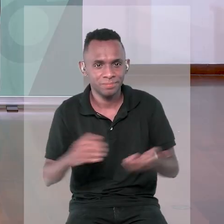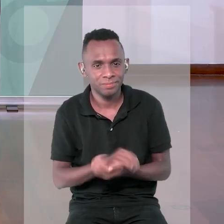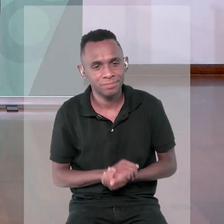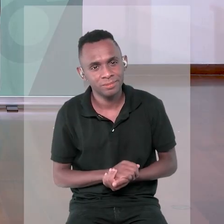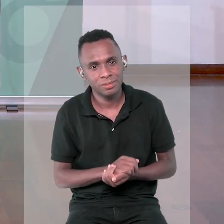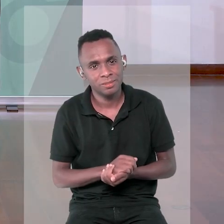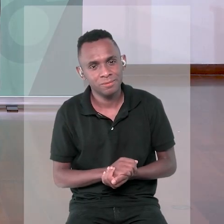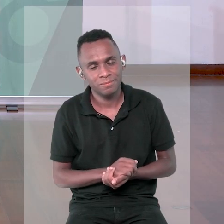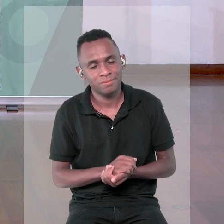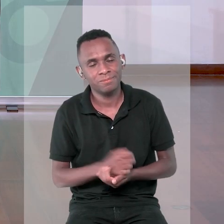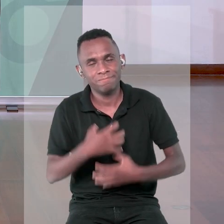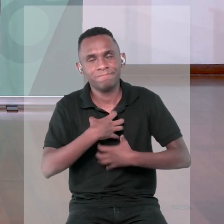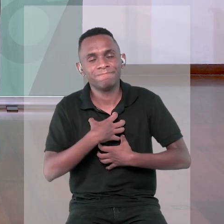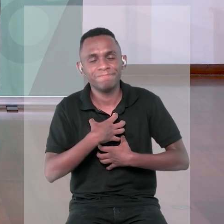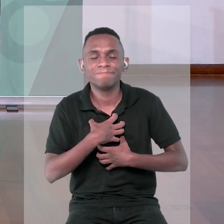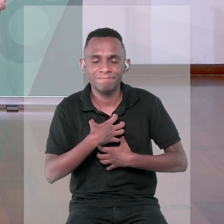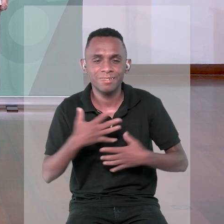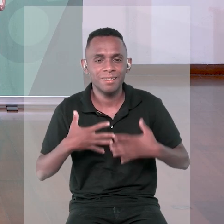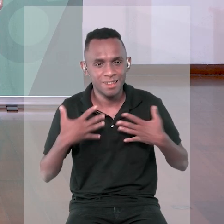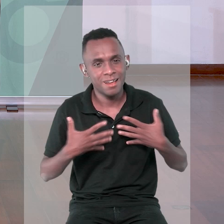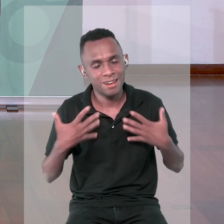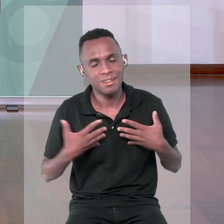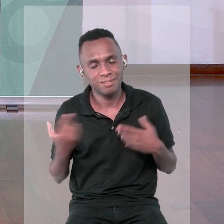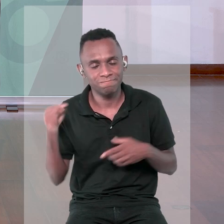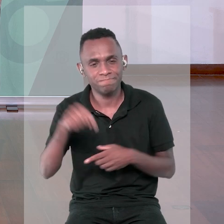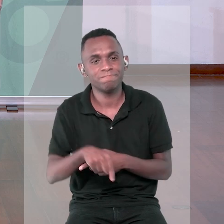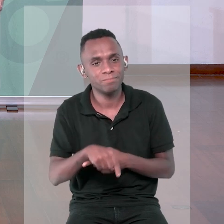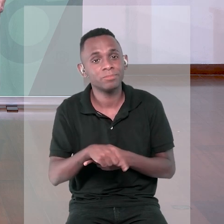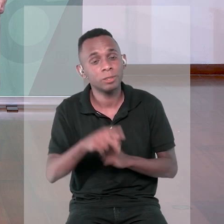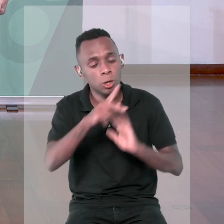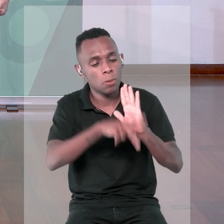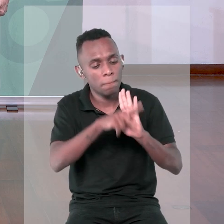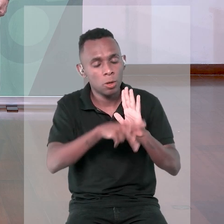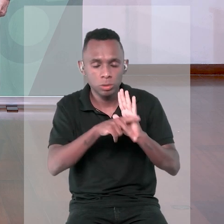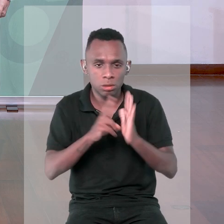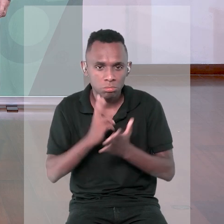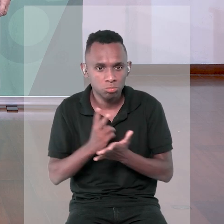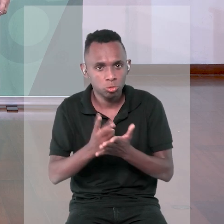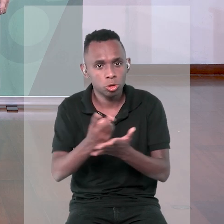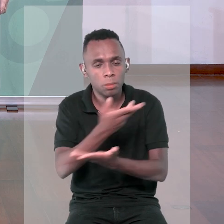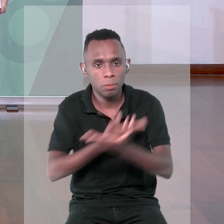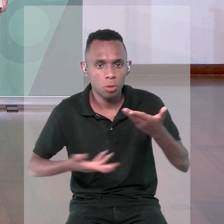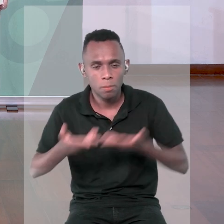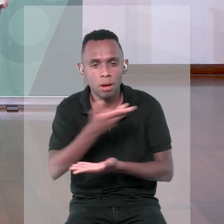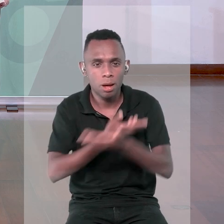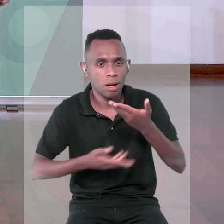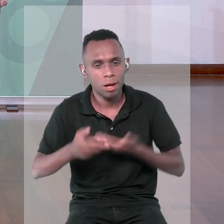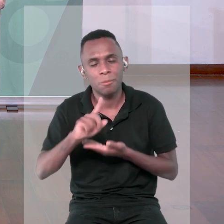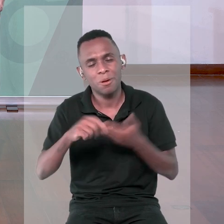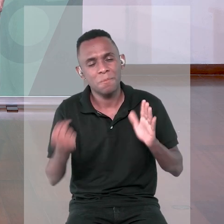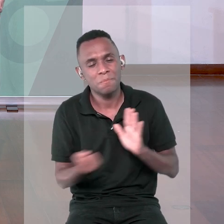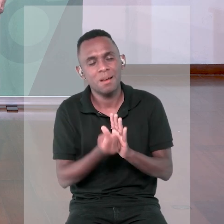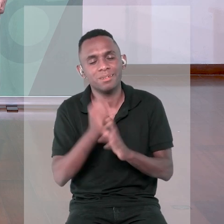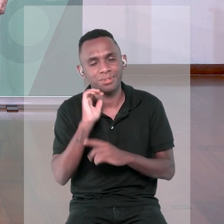Eu não preciso nem dizer da minha alegria de estar aqui. A jornalista e anfitriã do evento, Leila Ferreira, é uma mulher branca